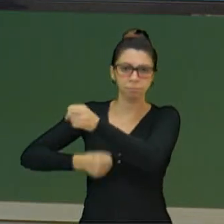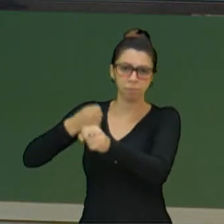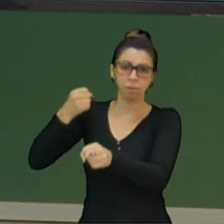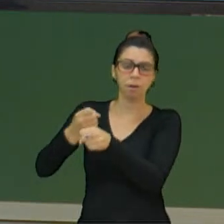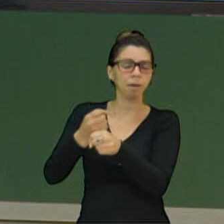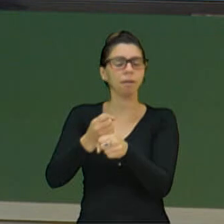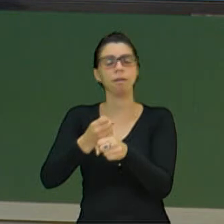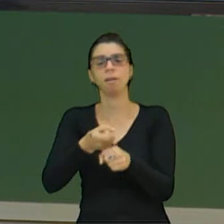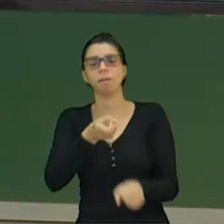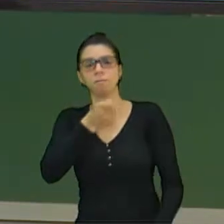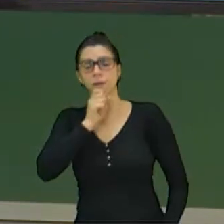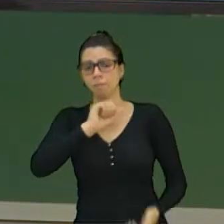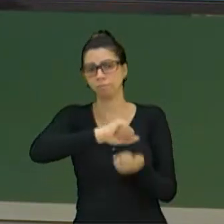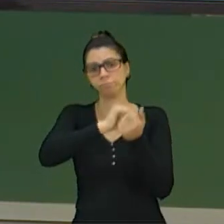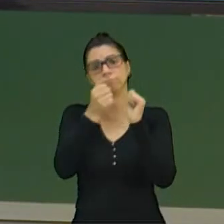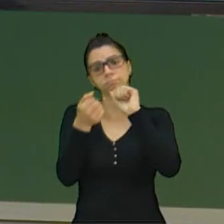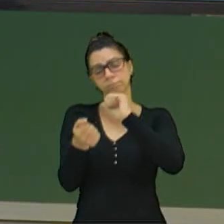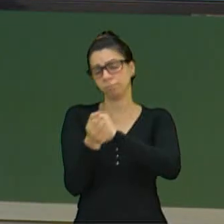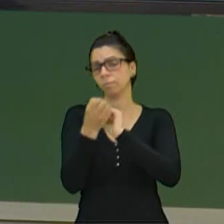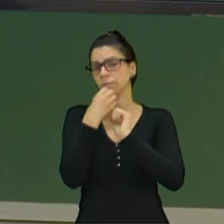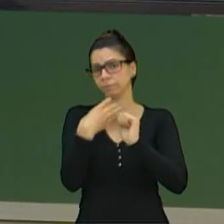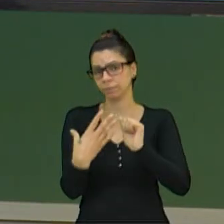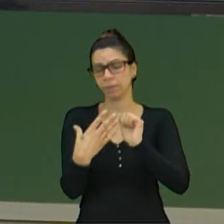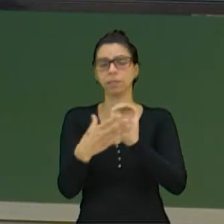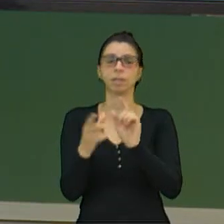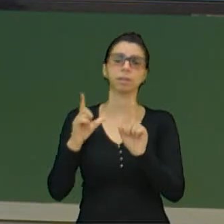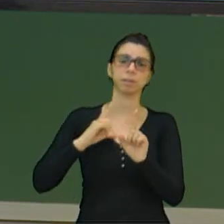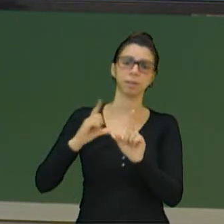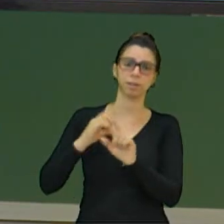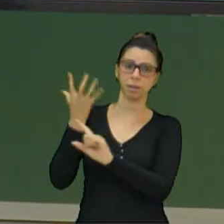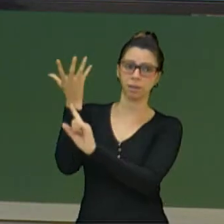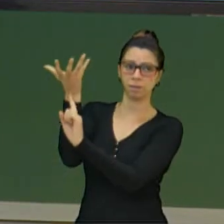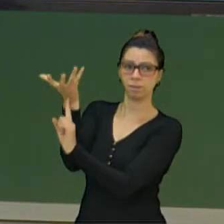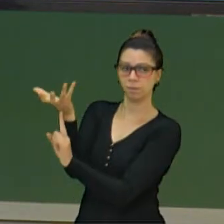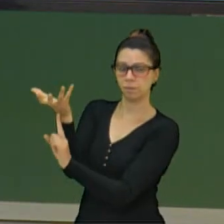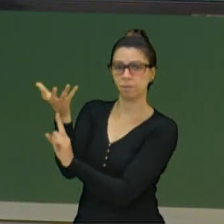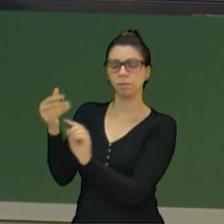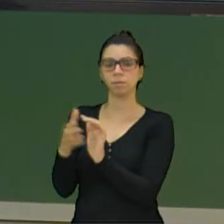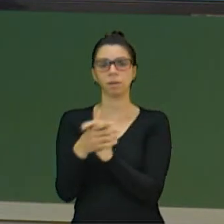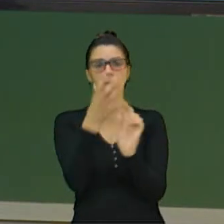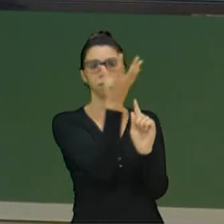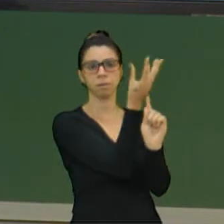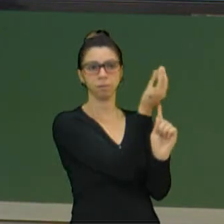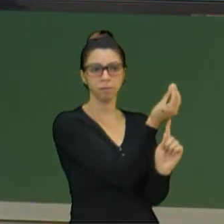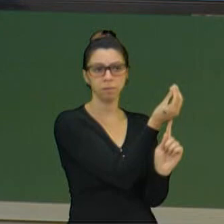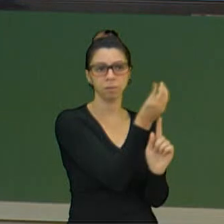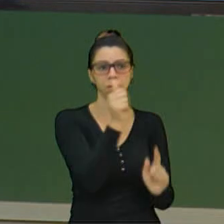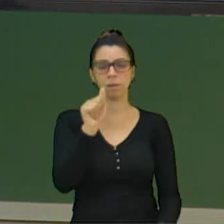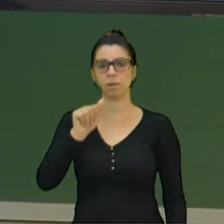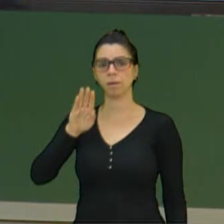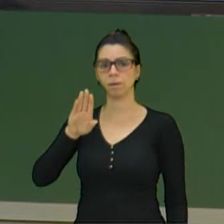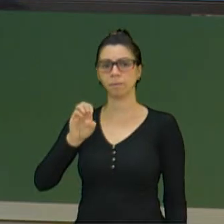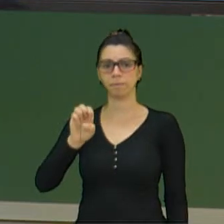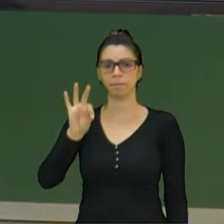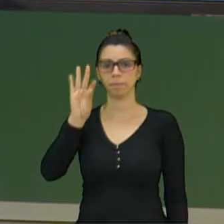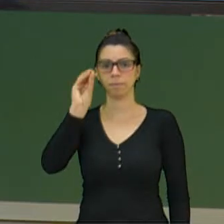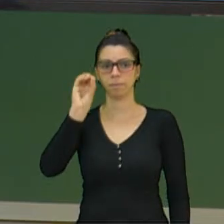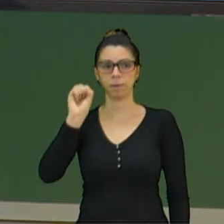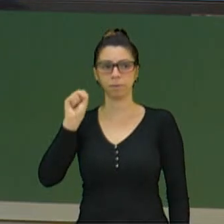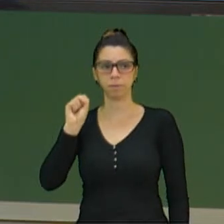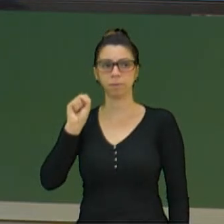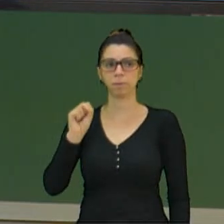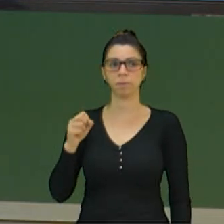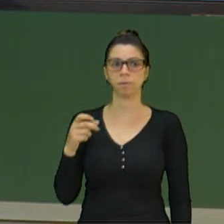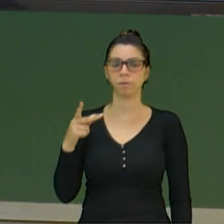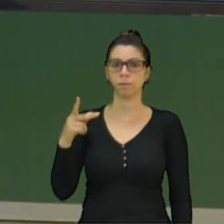por isso que ele se adapta bem. A gente tem as araucárias, como eu falei, os pinheiros, abetos, que são tipos de